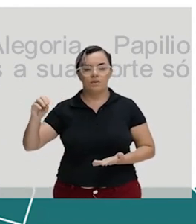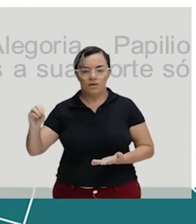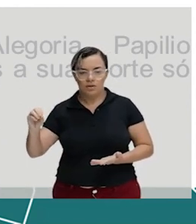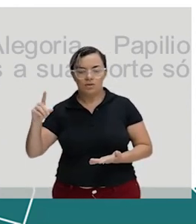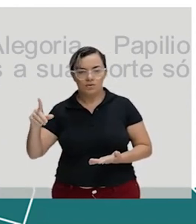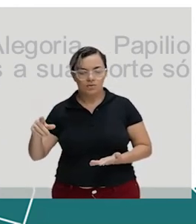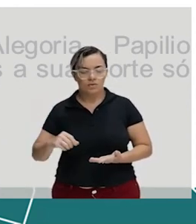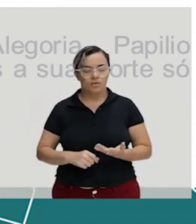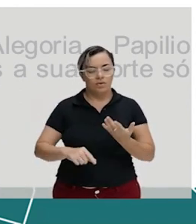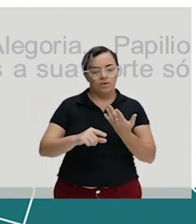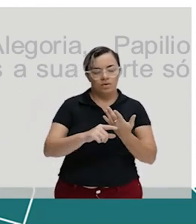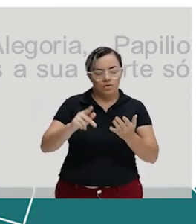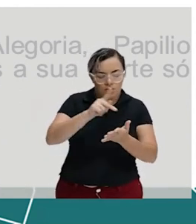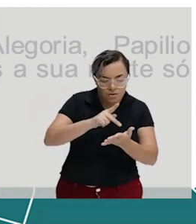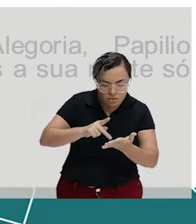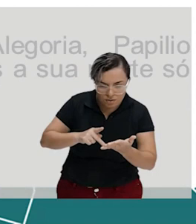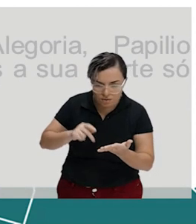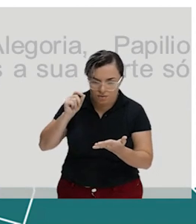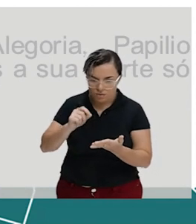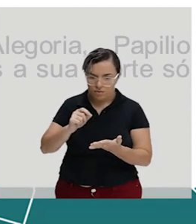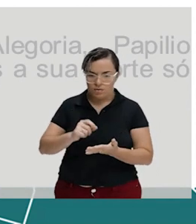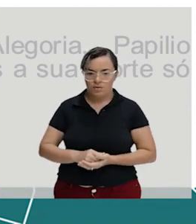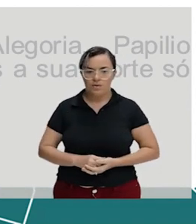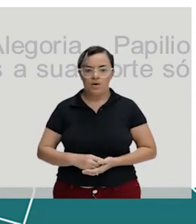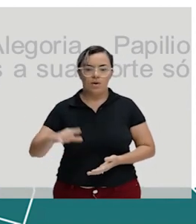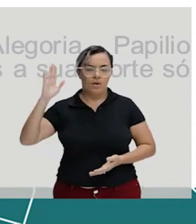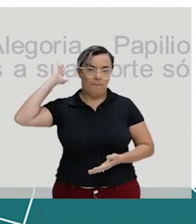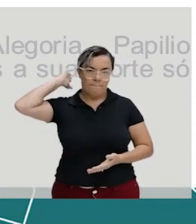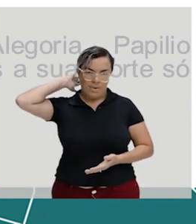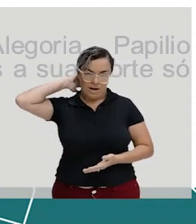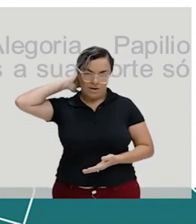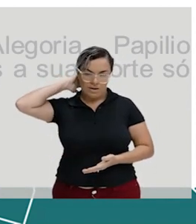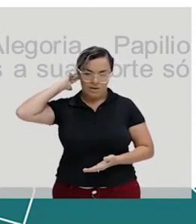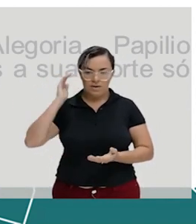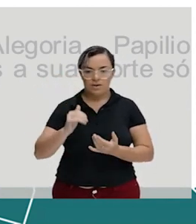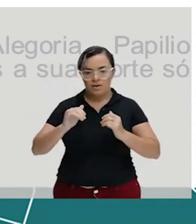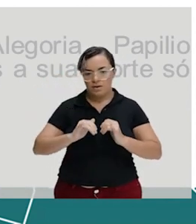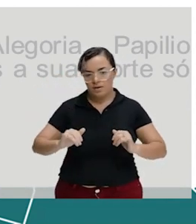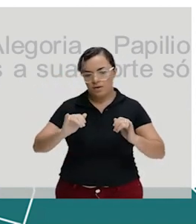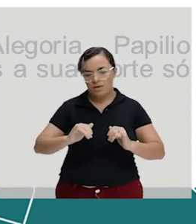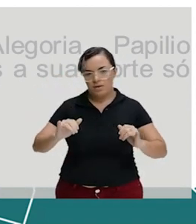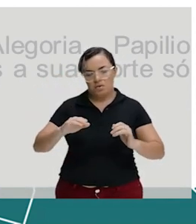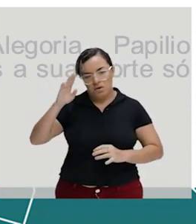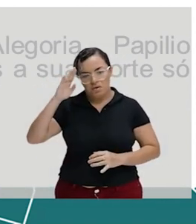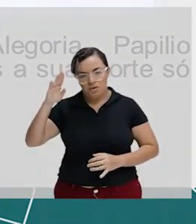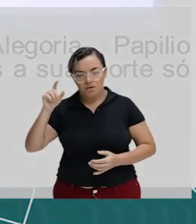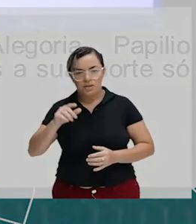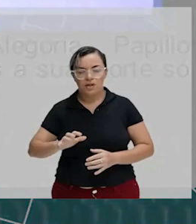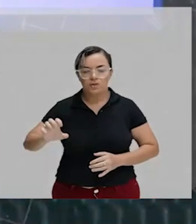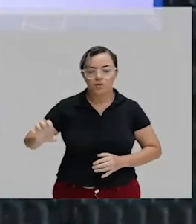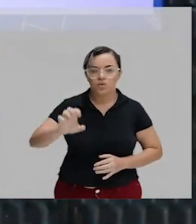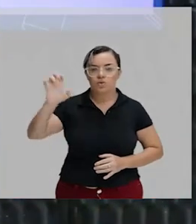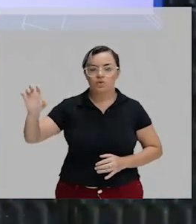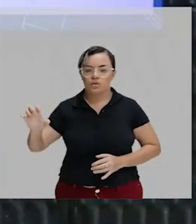é considerado como o maior da da sua região tá bom Ele publicou com de de carta condensa com de Deus o inimigo